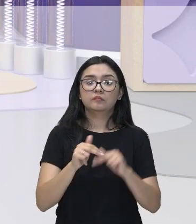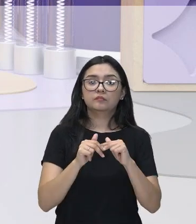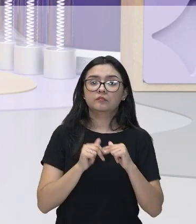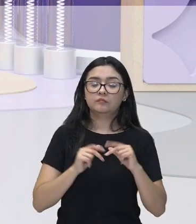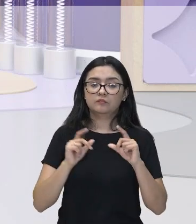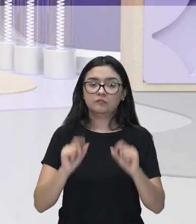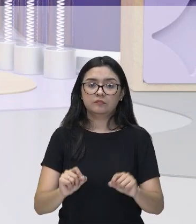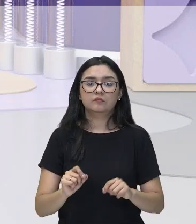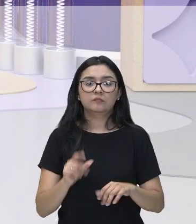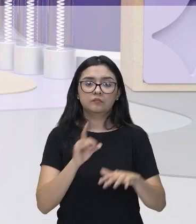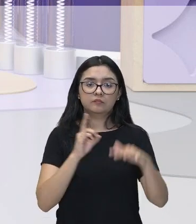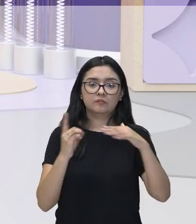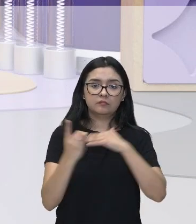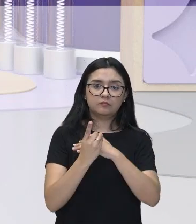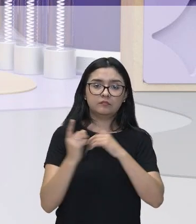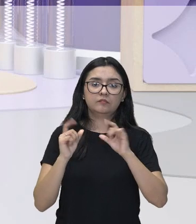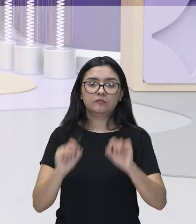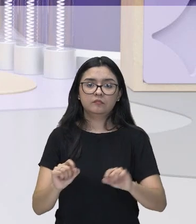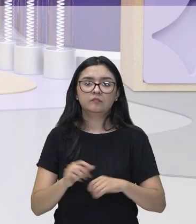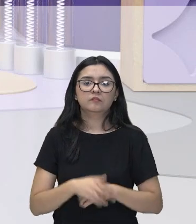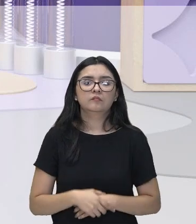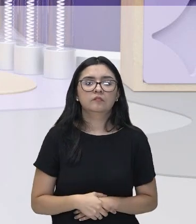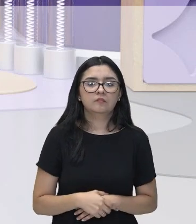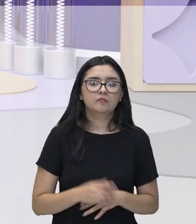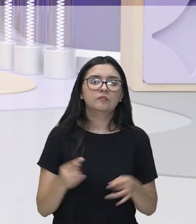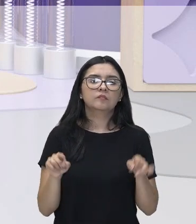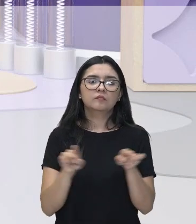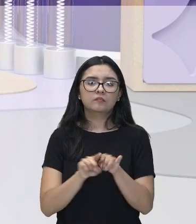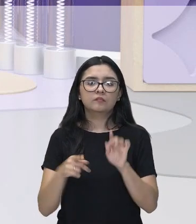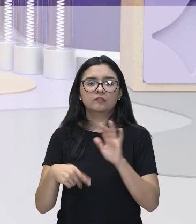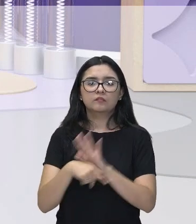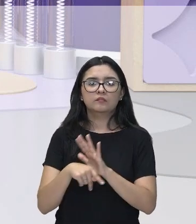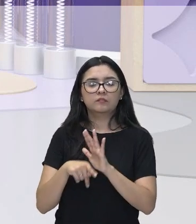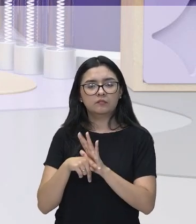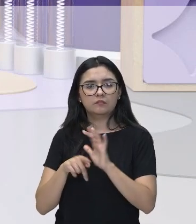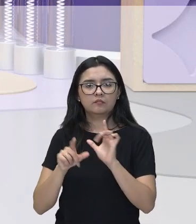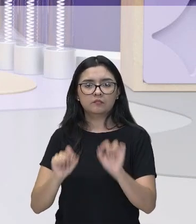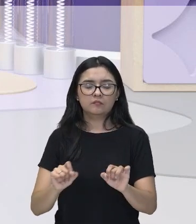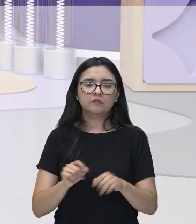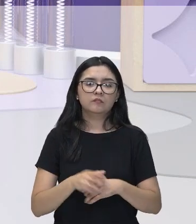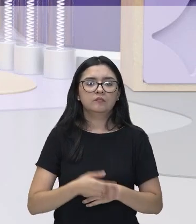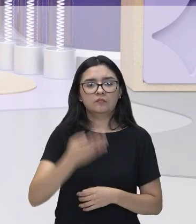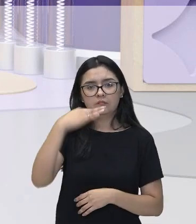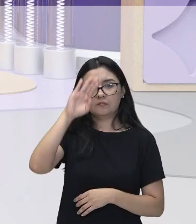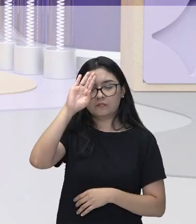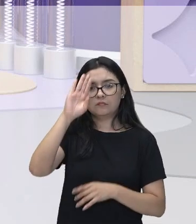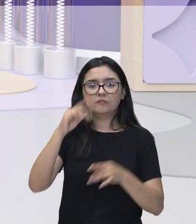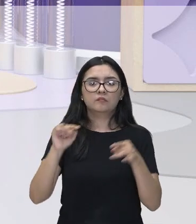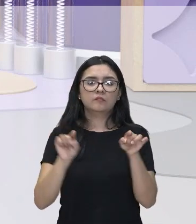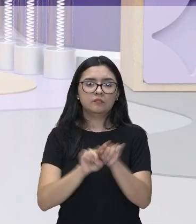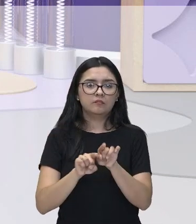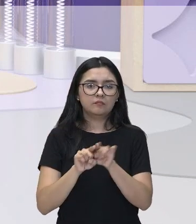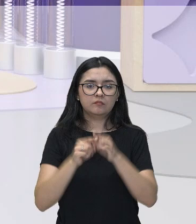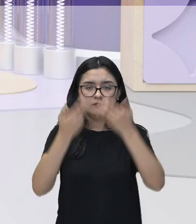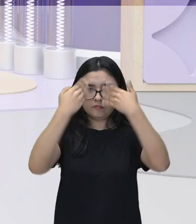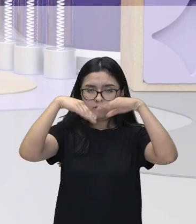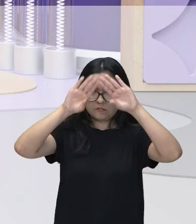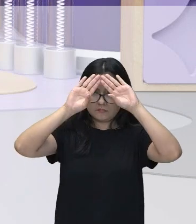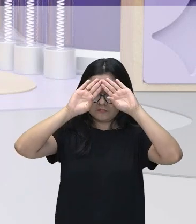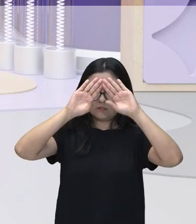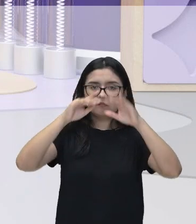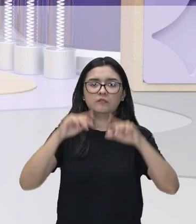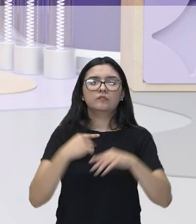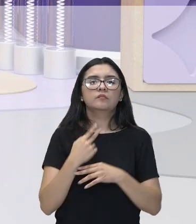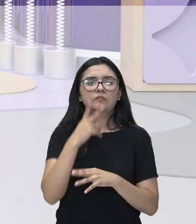fato de suas divindades, que são os orixás, caboclos e encantados, estarem relacionados às forças e elementos da